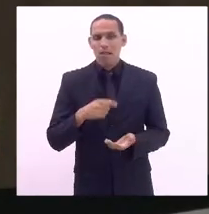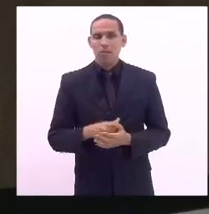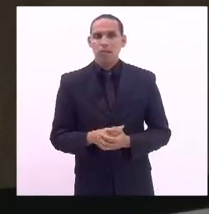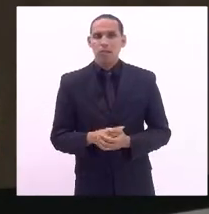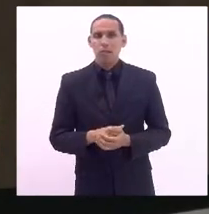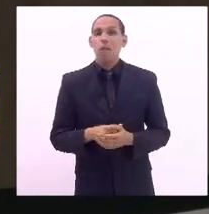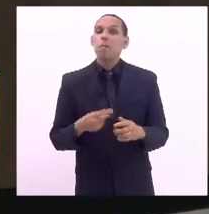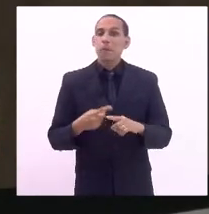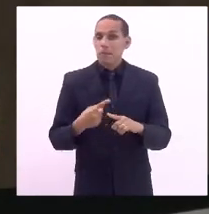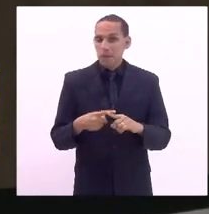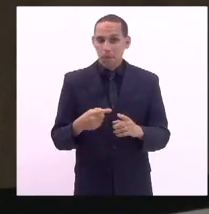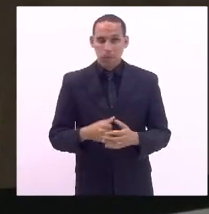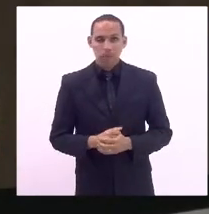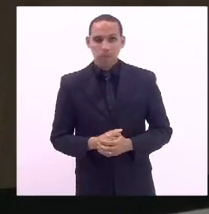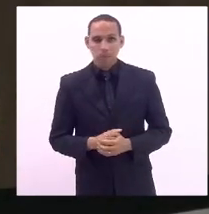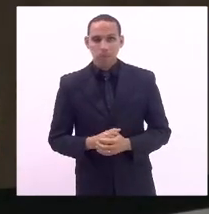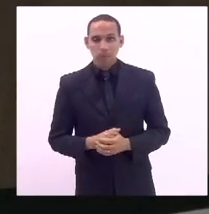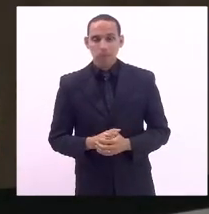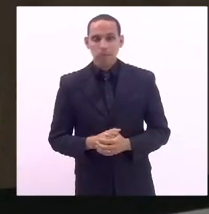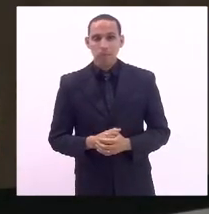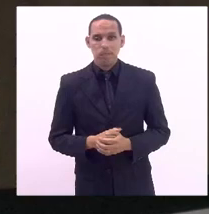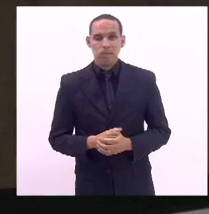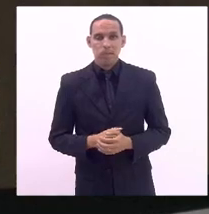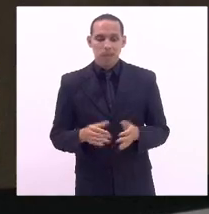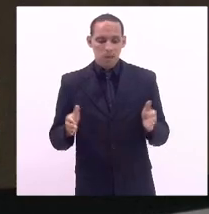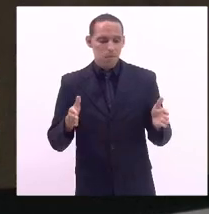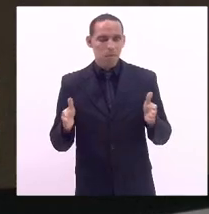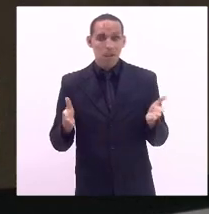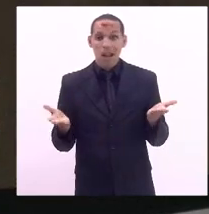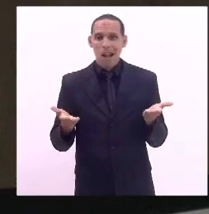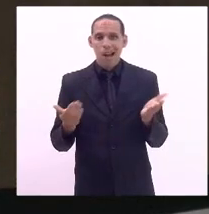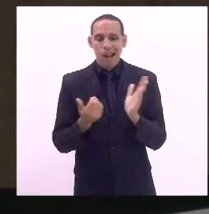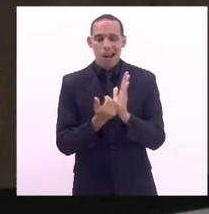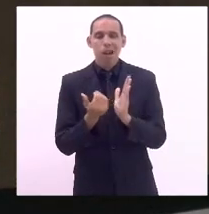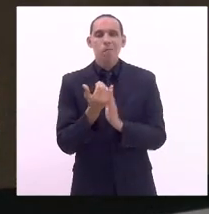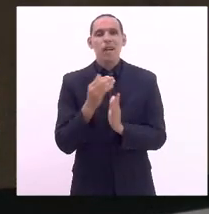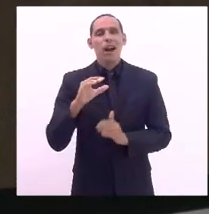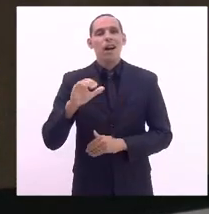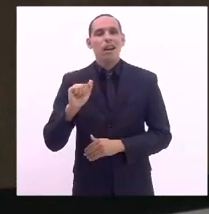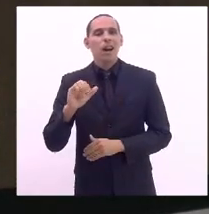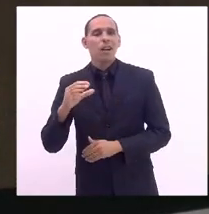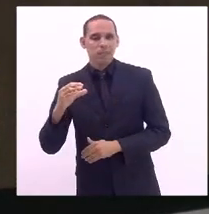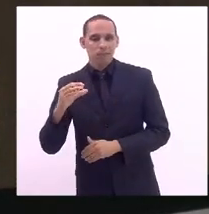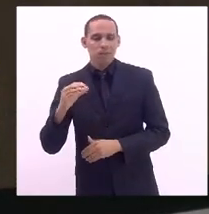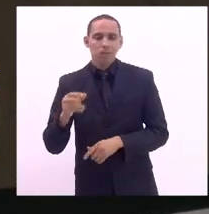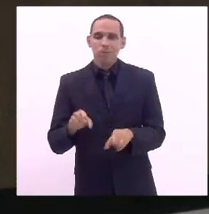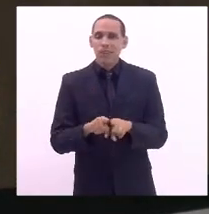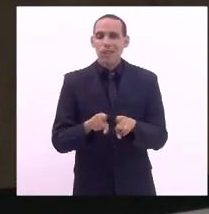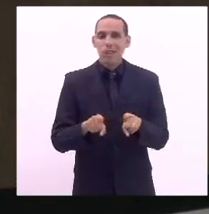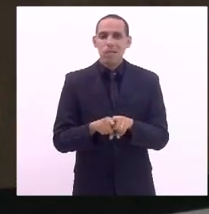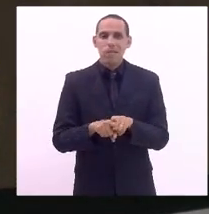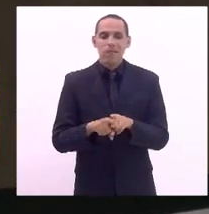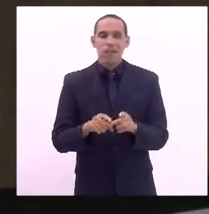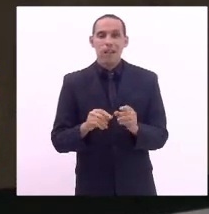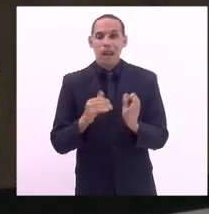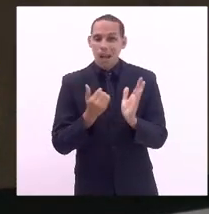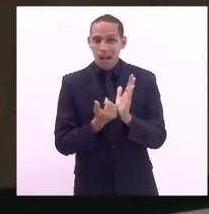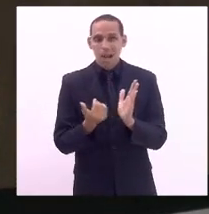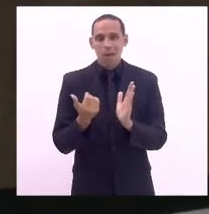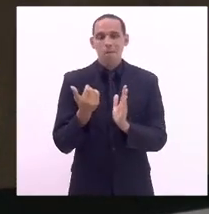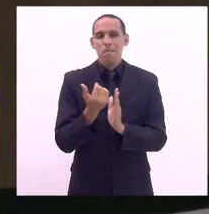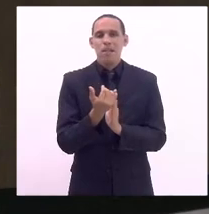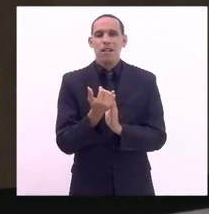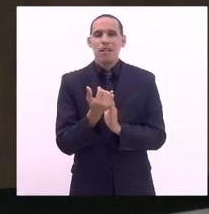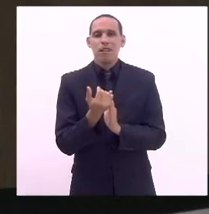reputa justamente nesse momento aumento dos CACs, justamente a um acréscimo